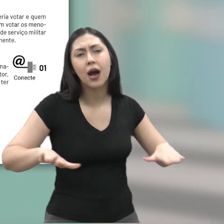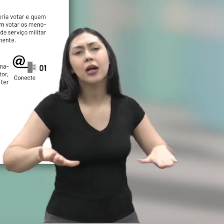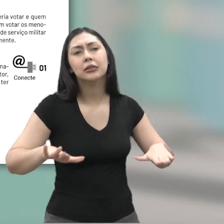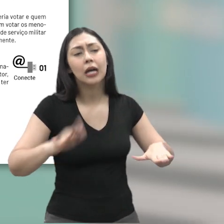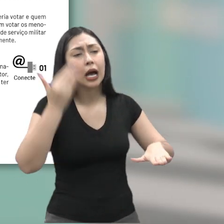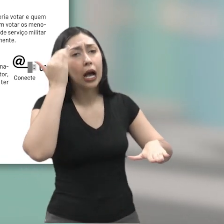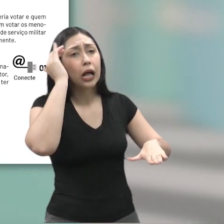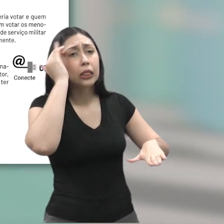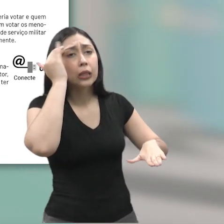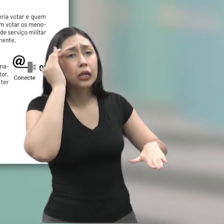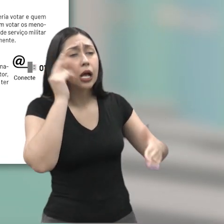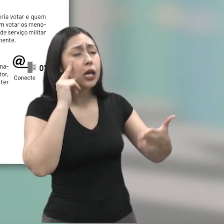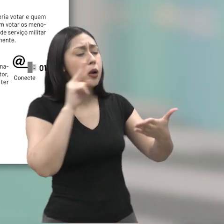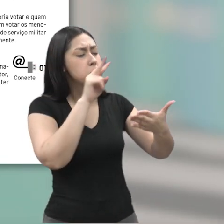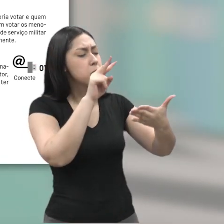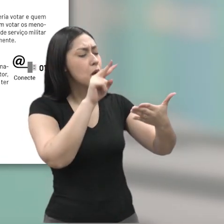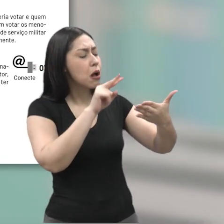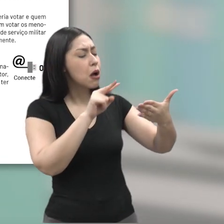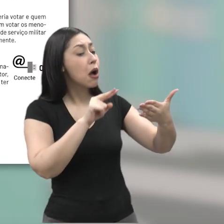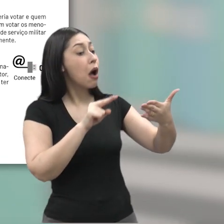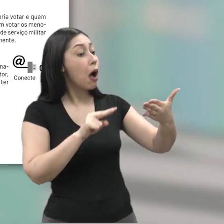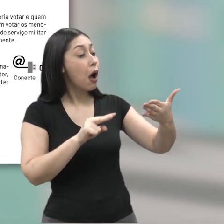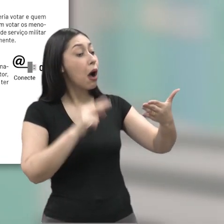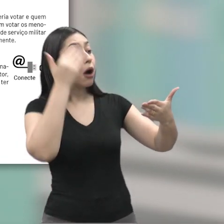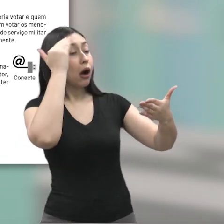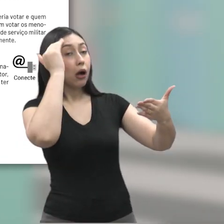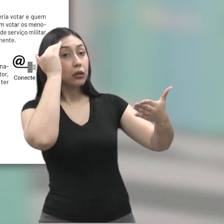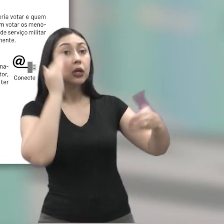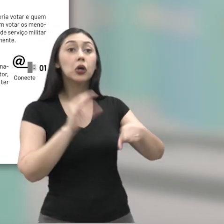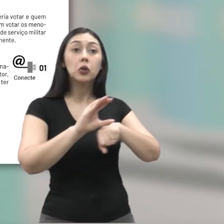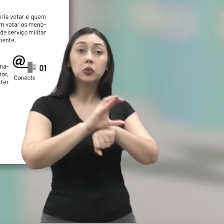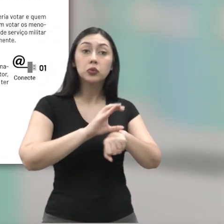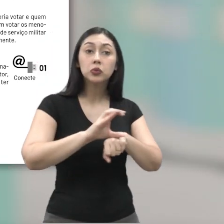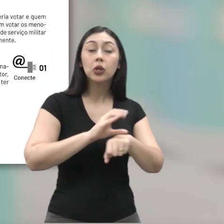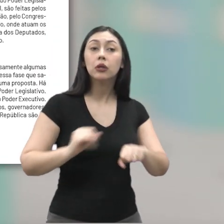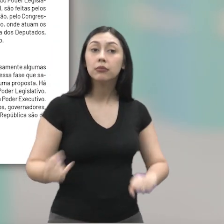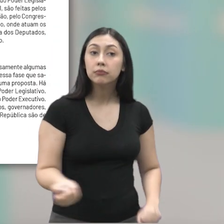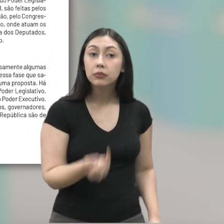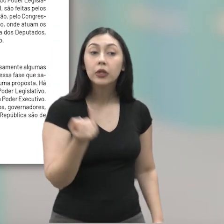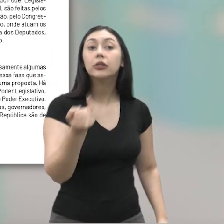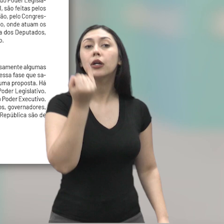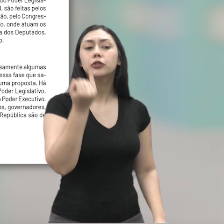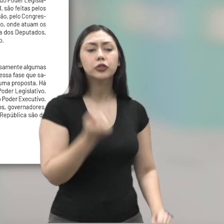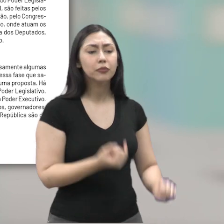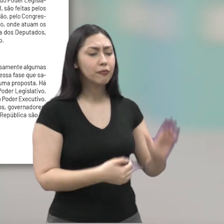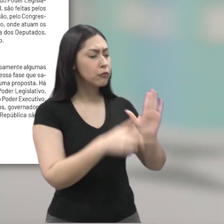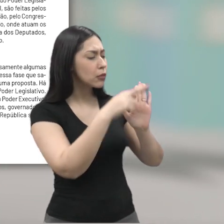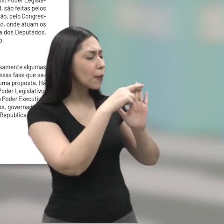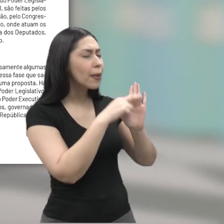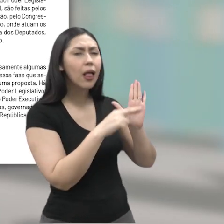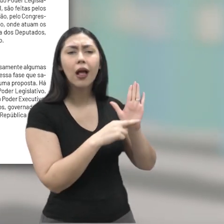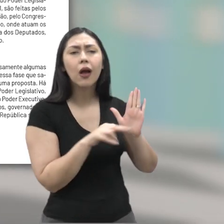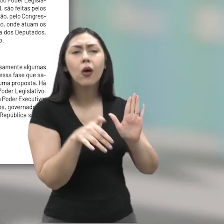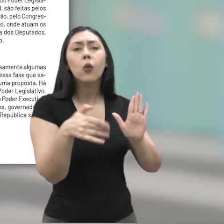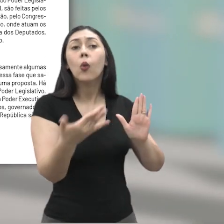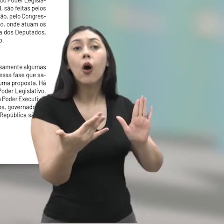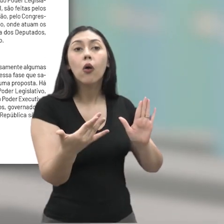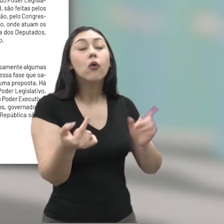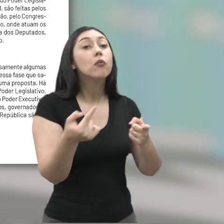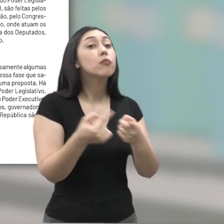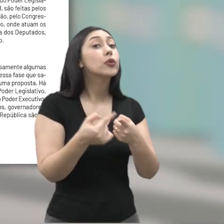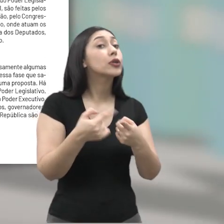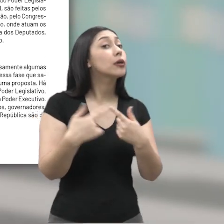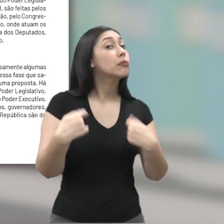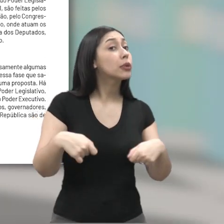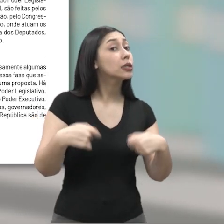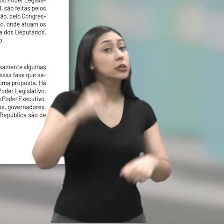alunos, as crianças, os jovens, toda a importância da Constituição, o que de fato está na Constituição, por que é necessário a